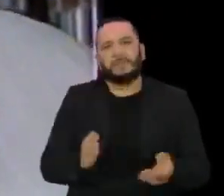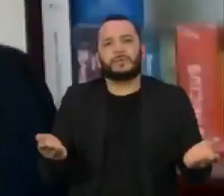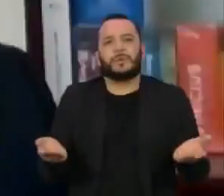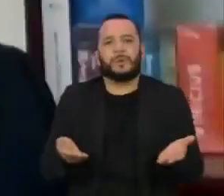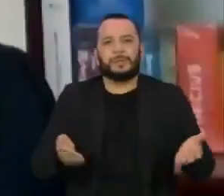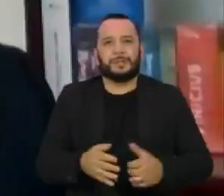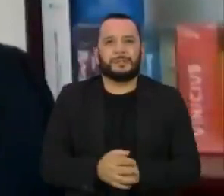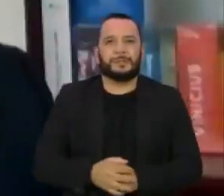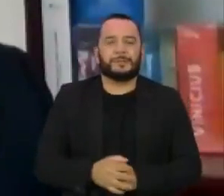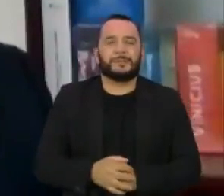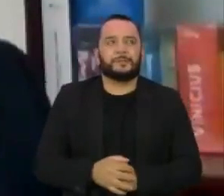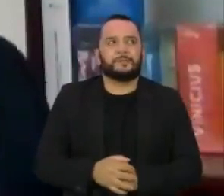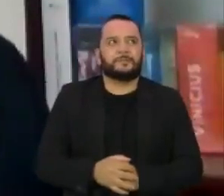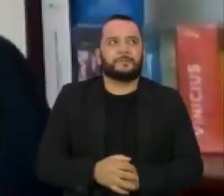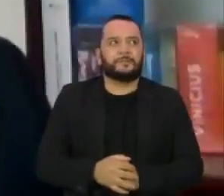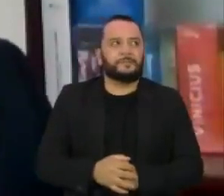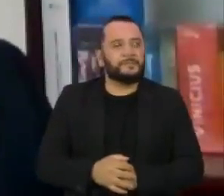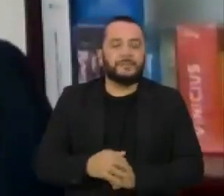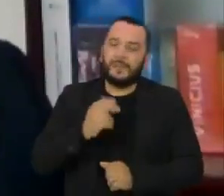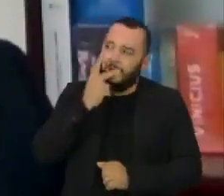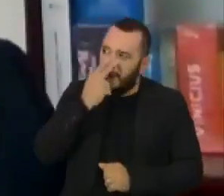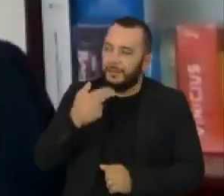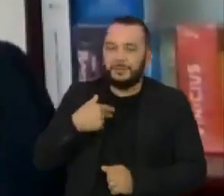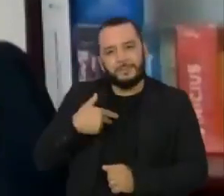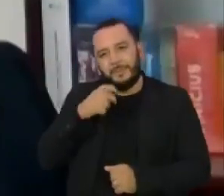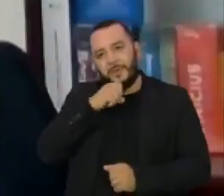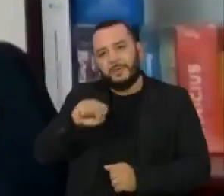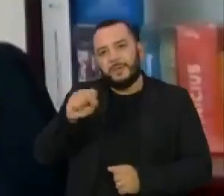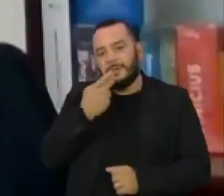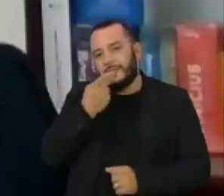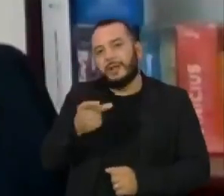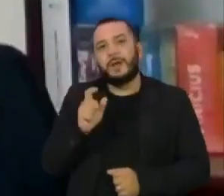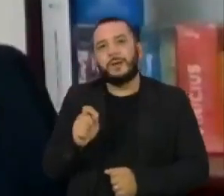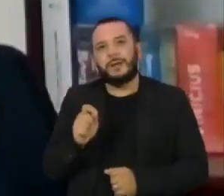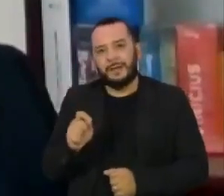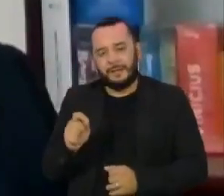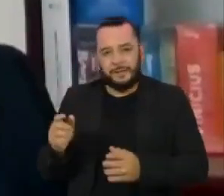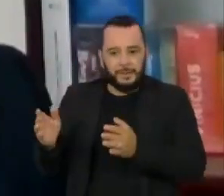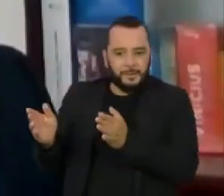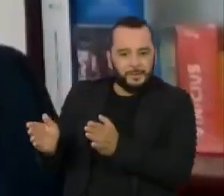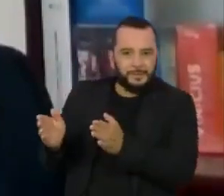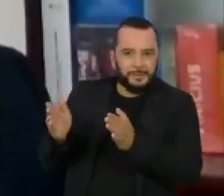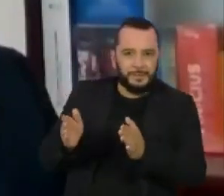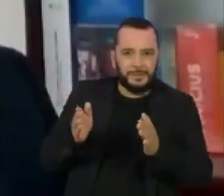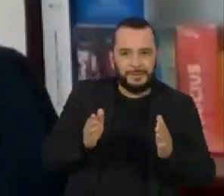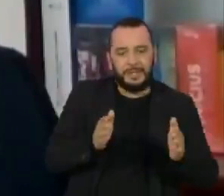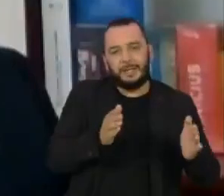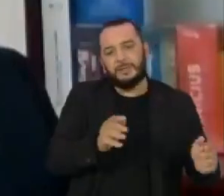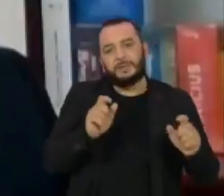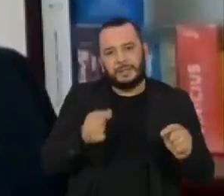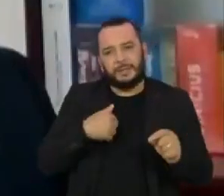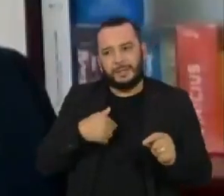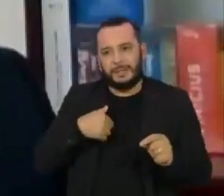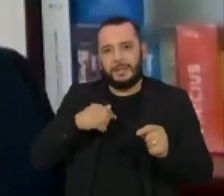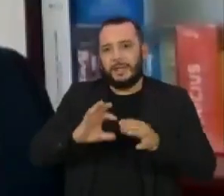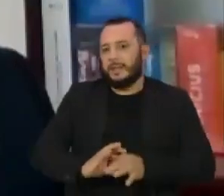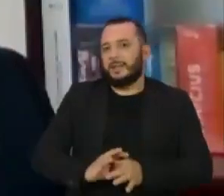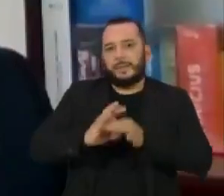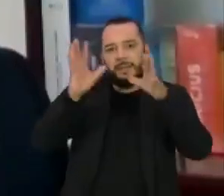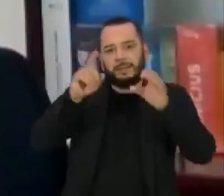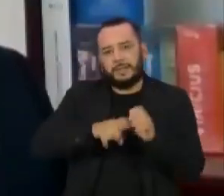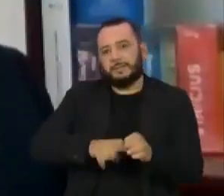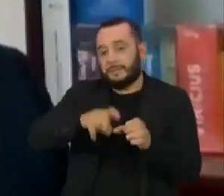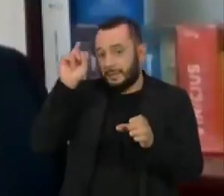hoje? Provavelmente ele diria que o processo de emancipação, o processo de libertação é